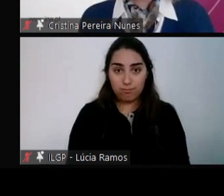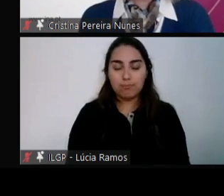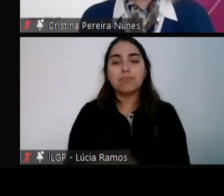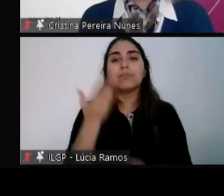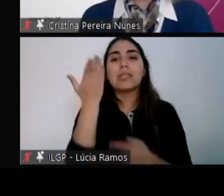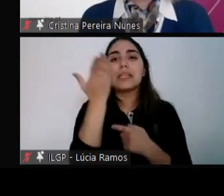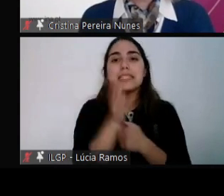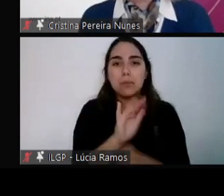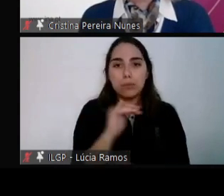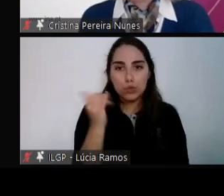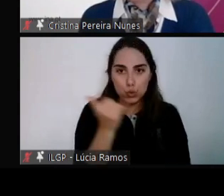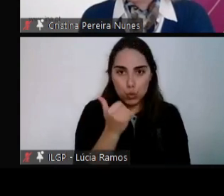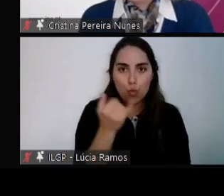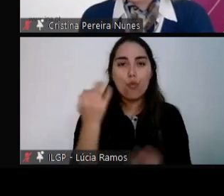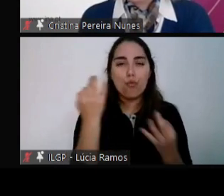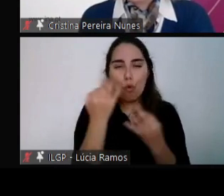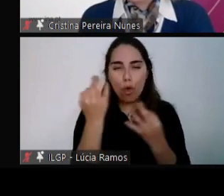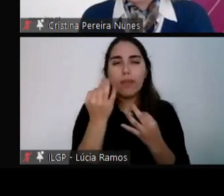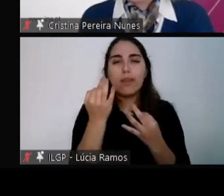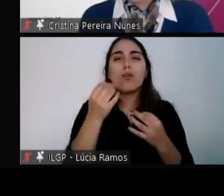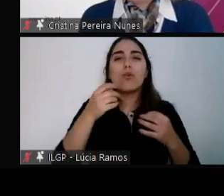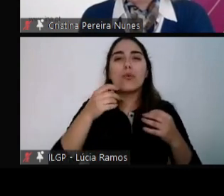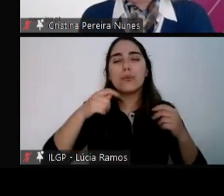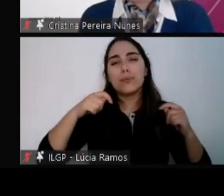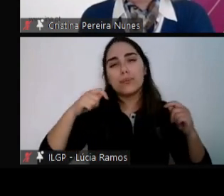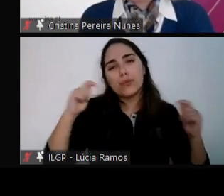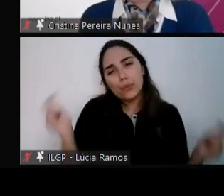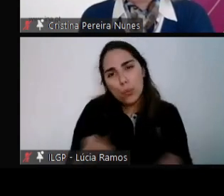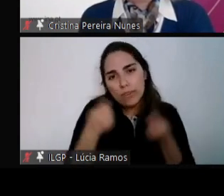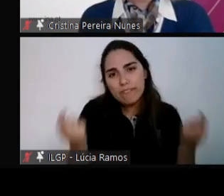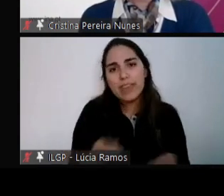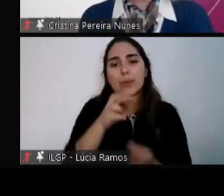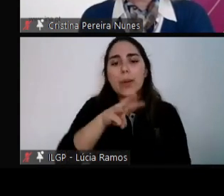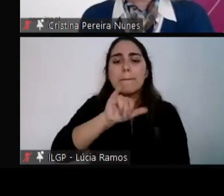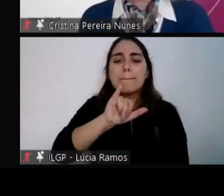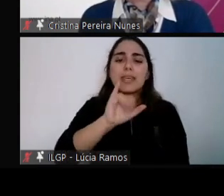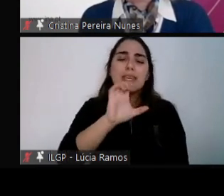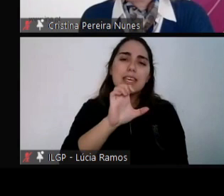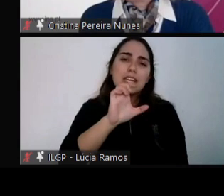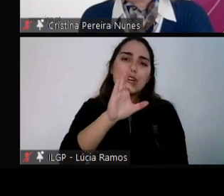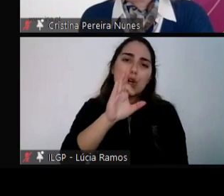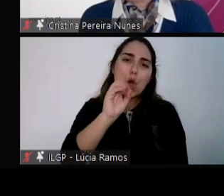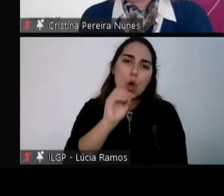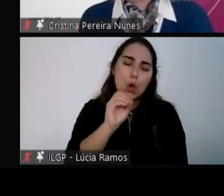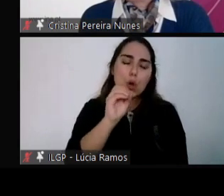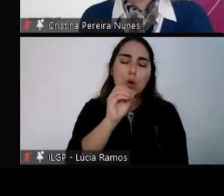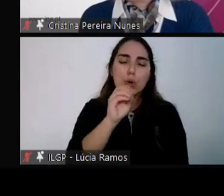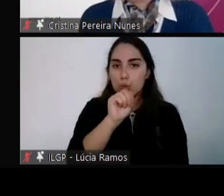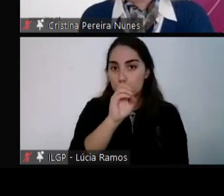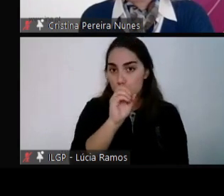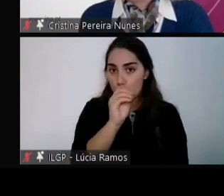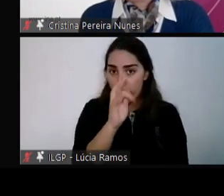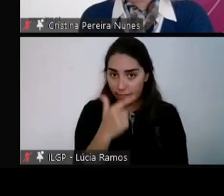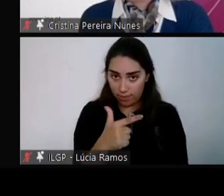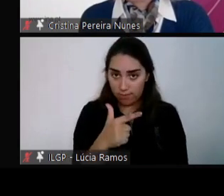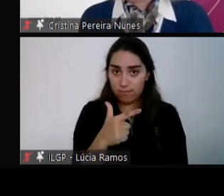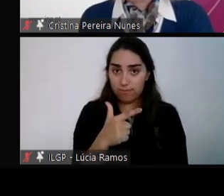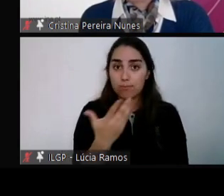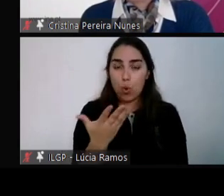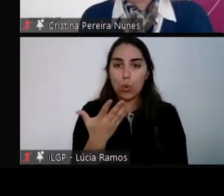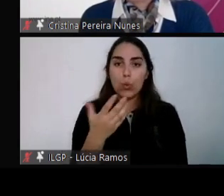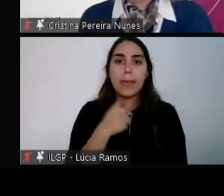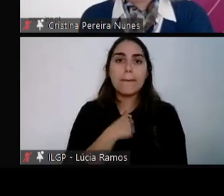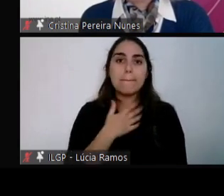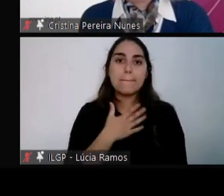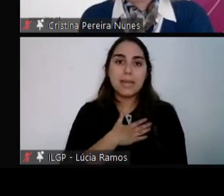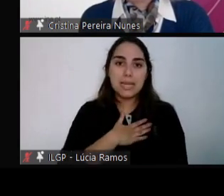evento da Microsoft, a Microsoft disse que estava a ficar extasiada, porque mesmo aquilo que são consideradas as grandes empresas a nível mundial estão a comprar